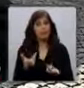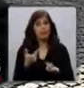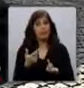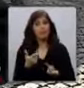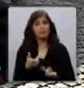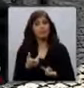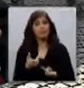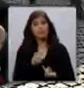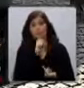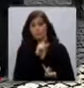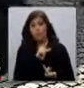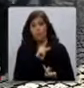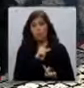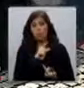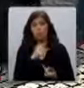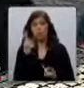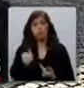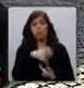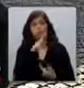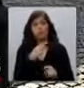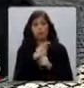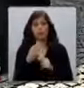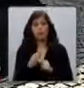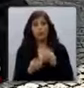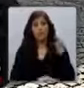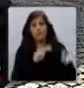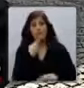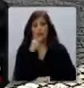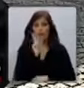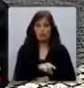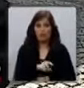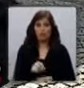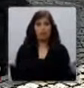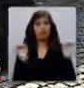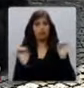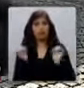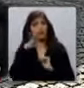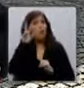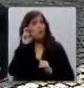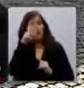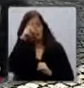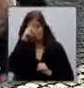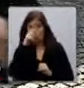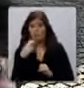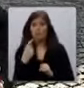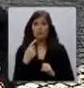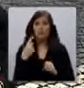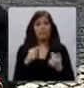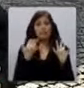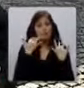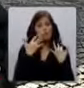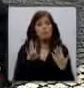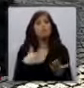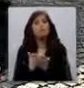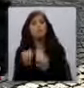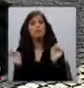coação possa ser algo nulo, já que houve uma reavaliação que, apesar de não ter ouvido o arguído, teve em conta novos factos que não foram apresentados